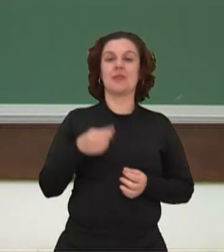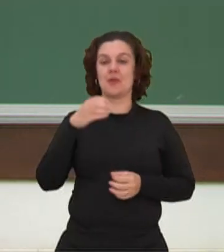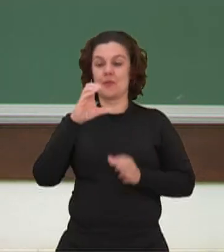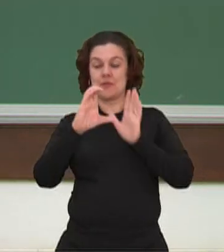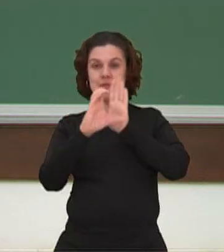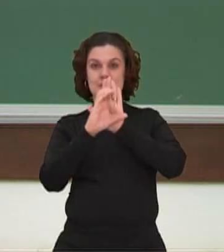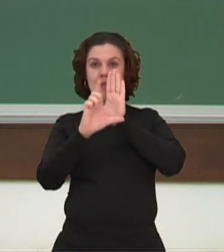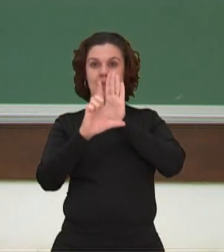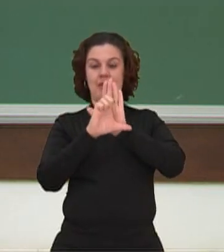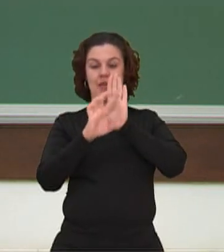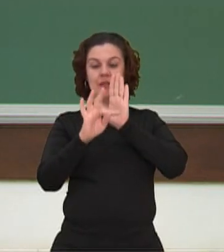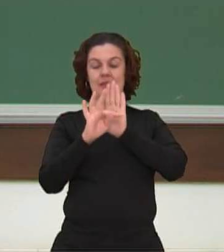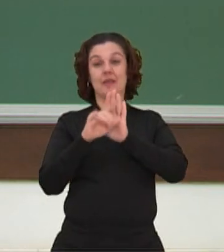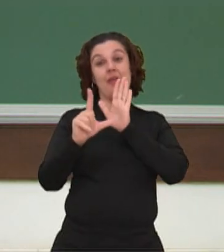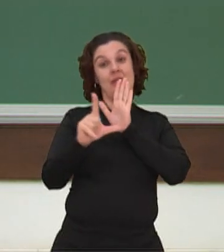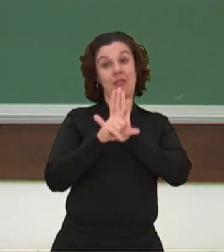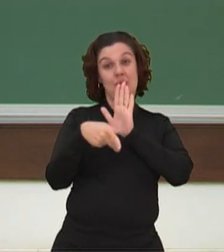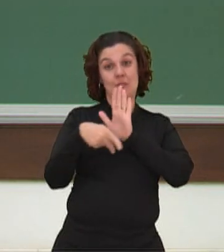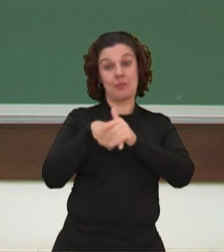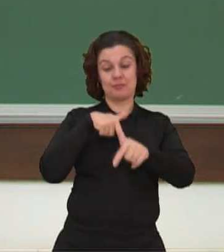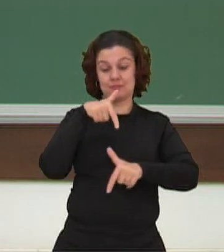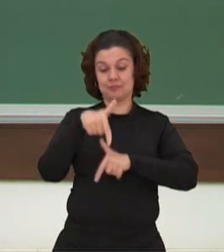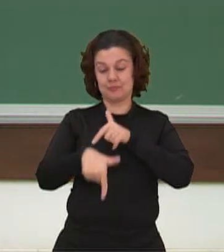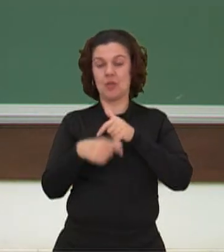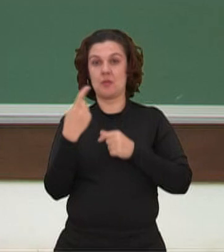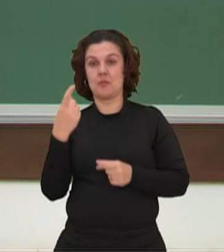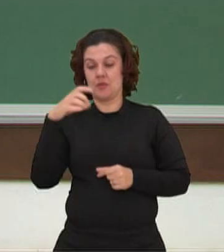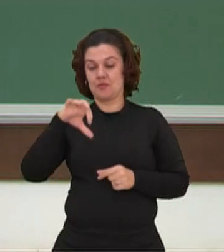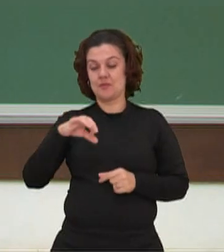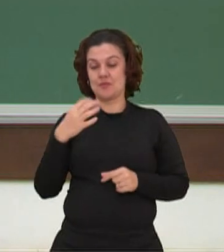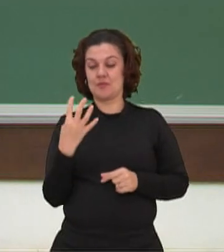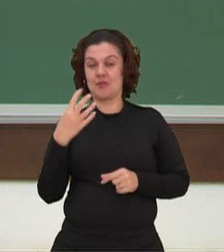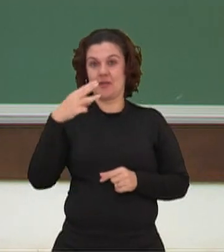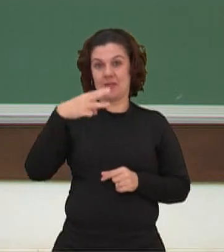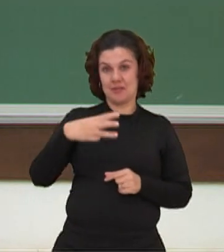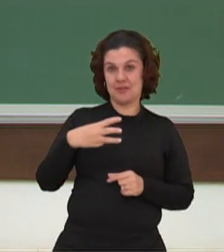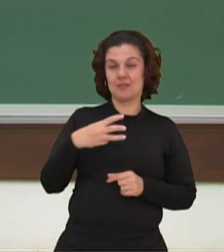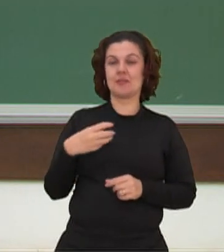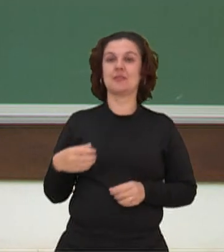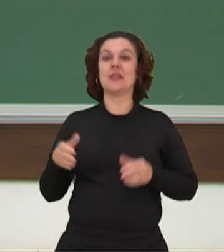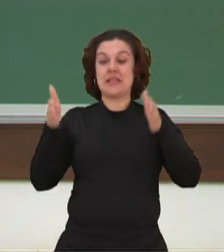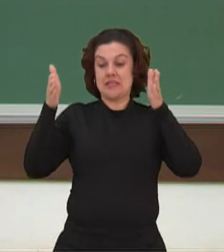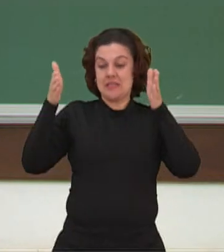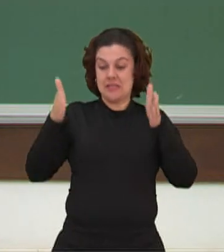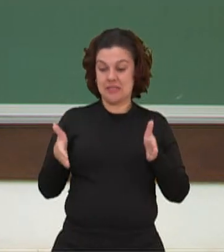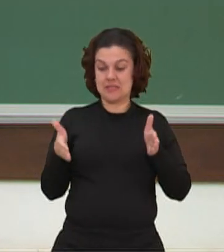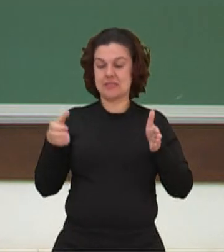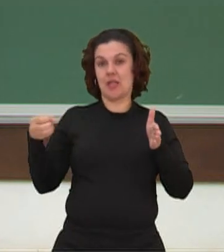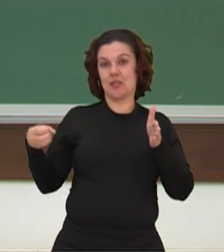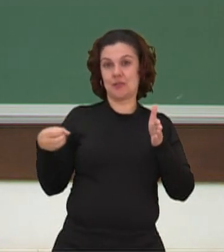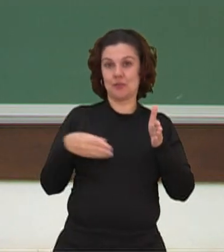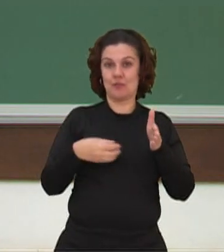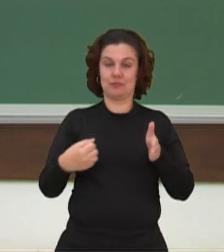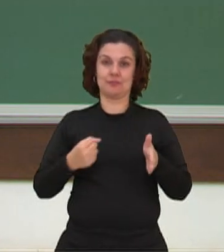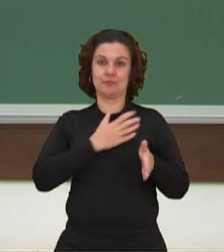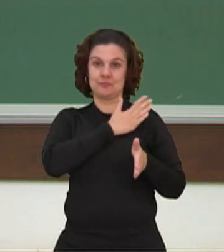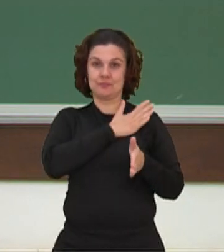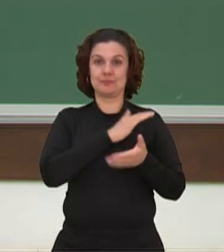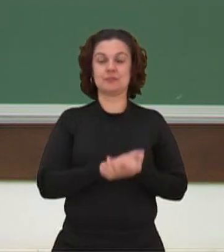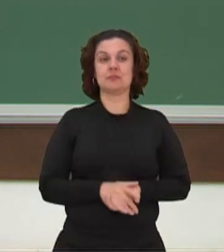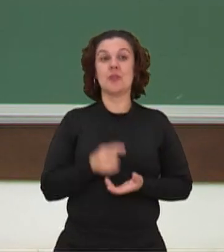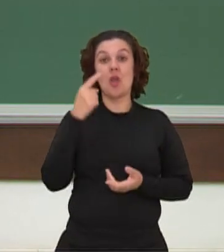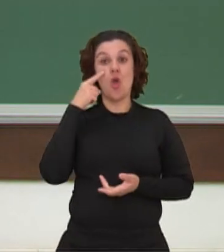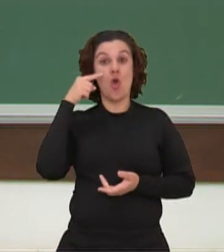CLT, Leis Trabalhistas, de 1943, Estado Novo. Olha a confirmação do Getúlio de que